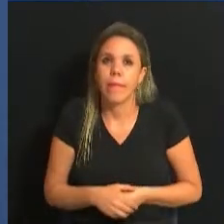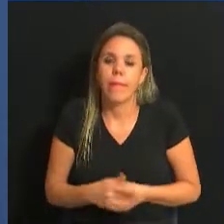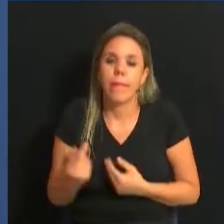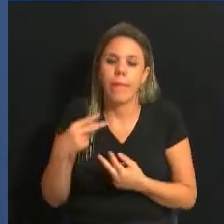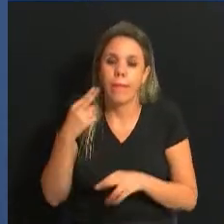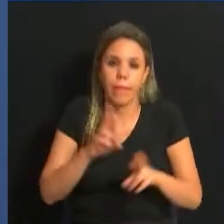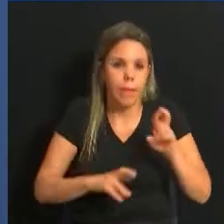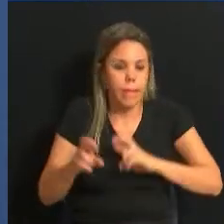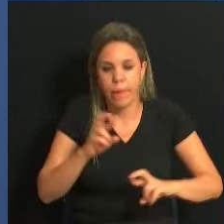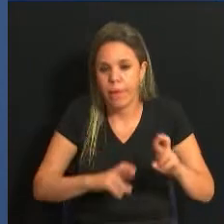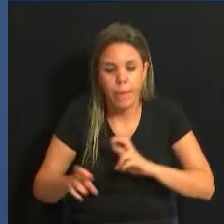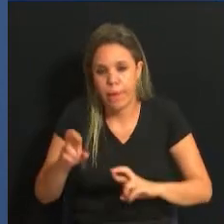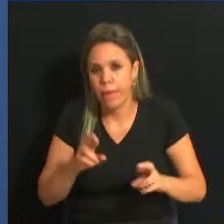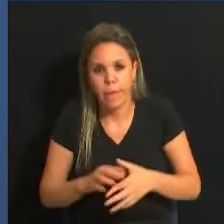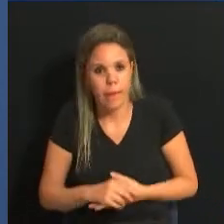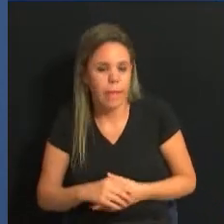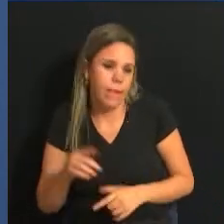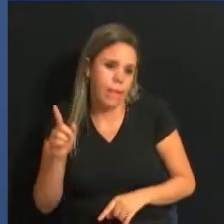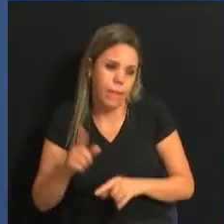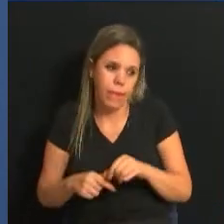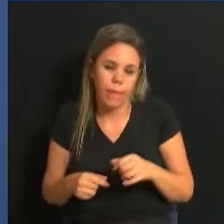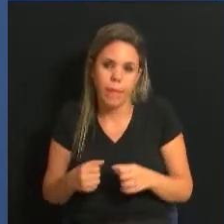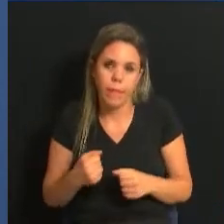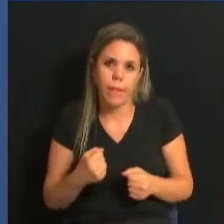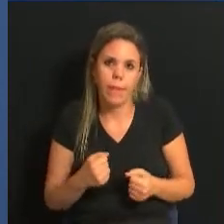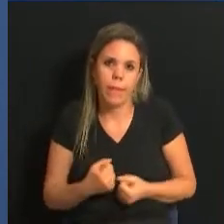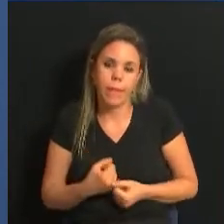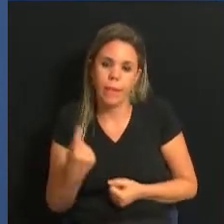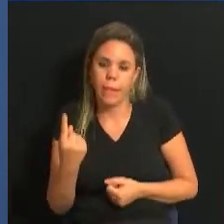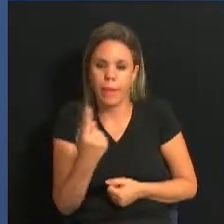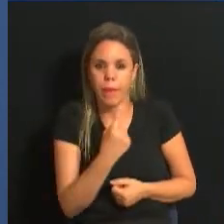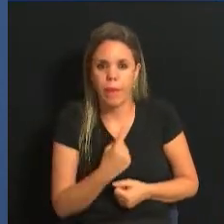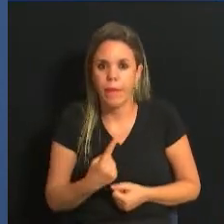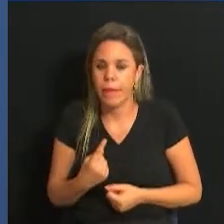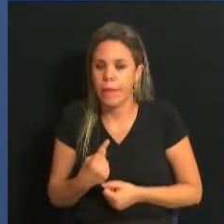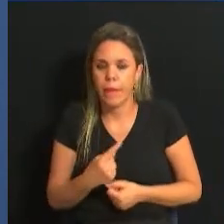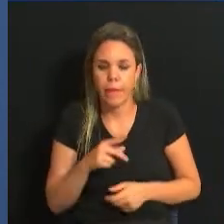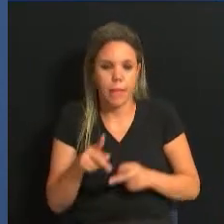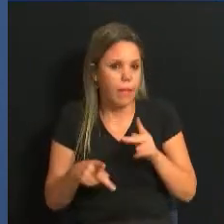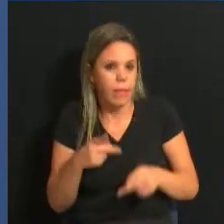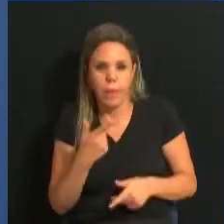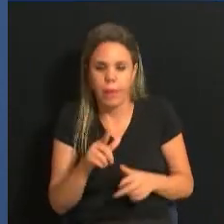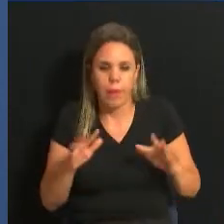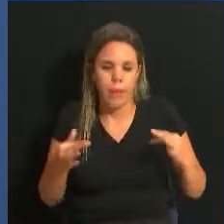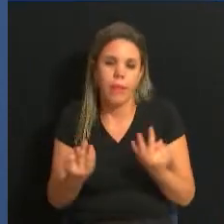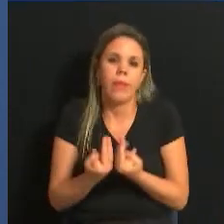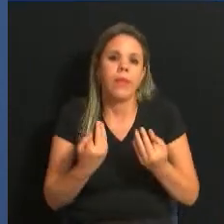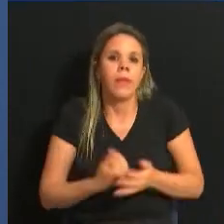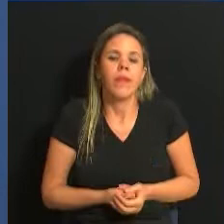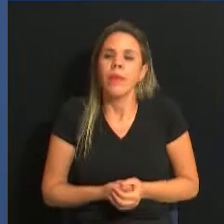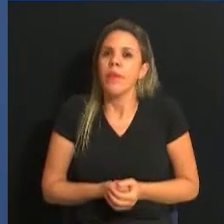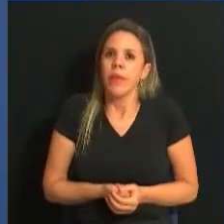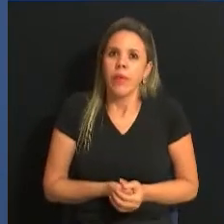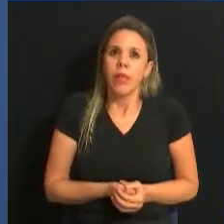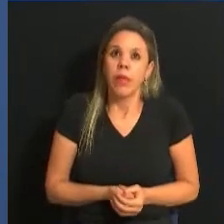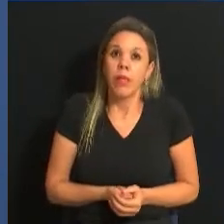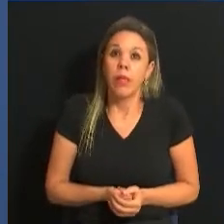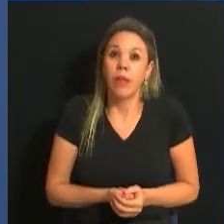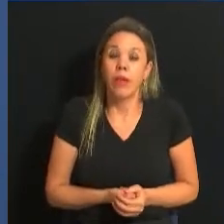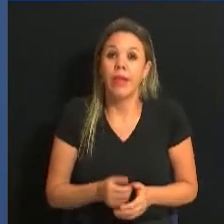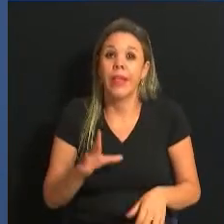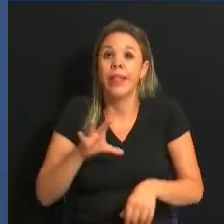verificar condições materiais em que se encontram cada um dos órfãos, em especial em relação à